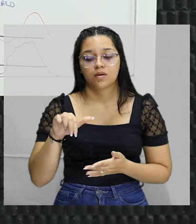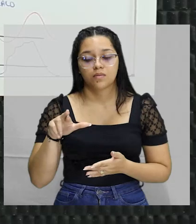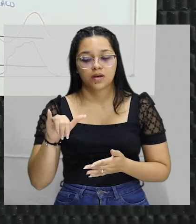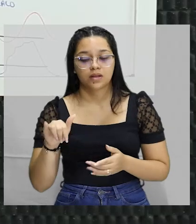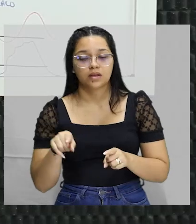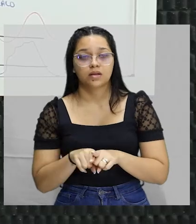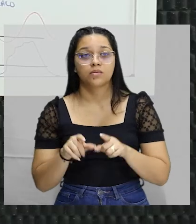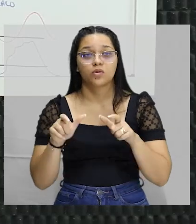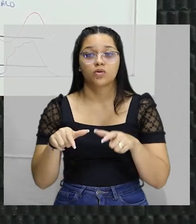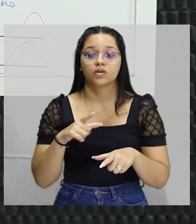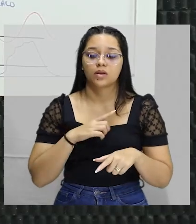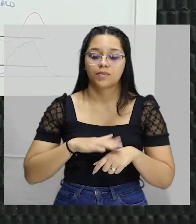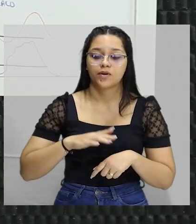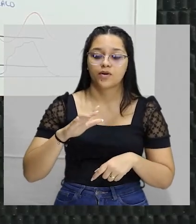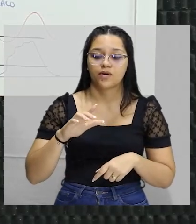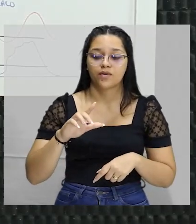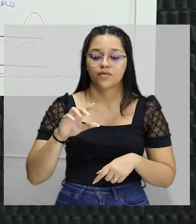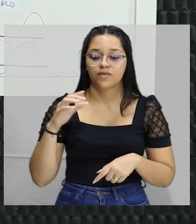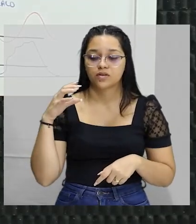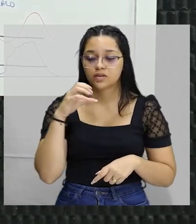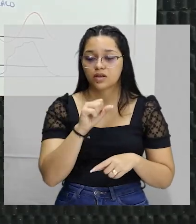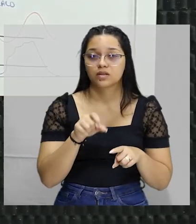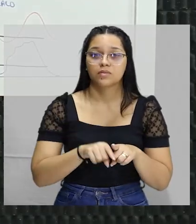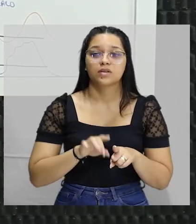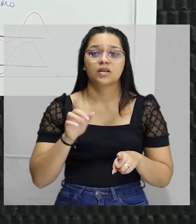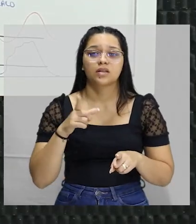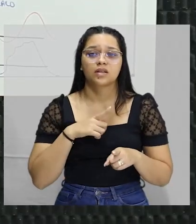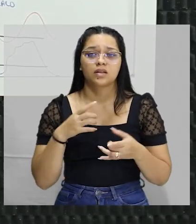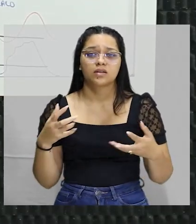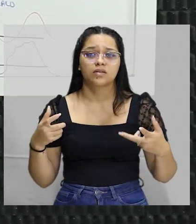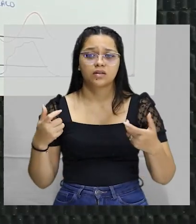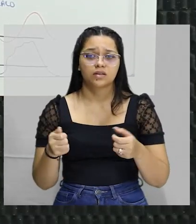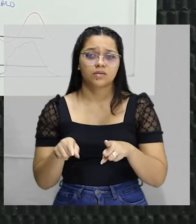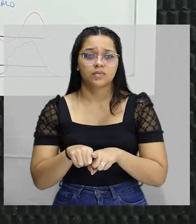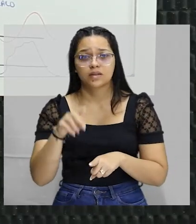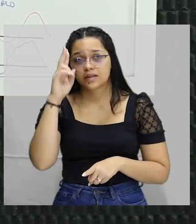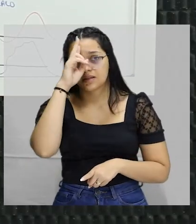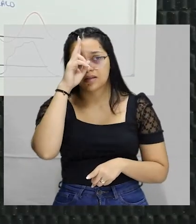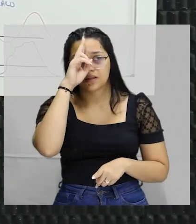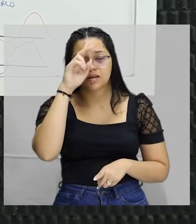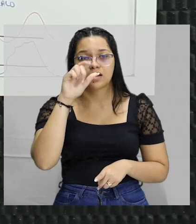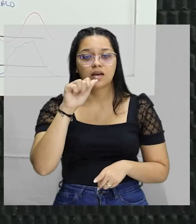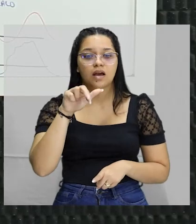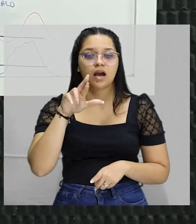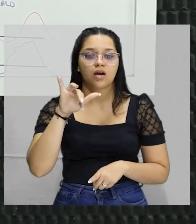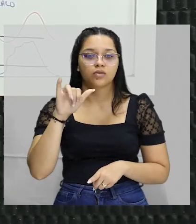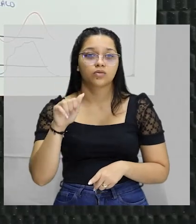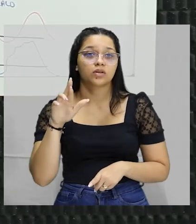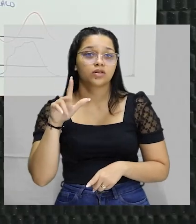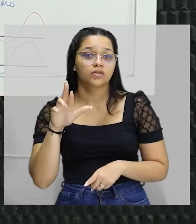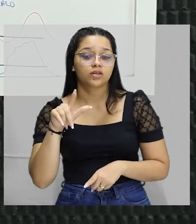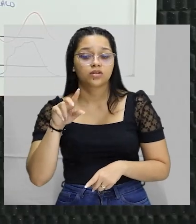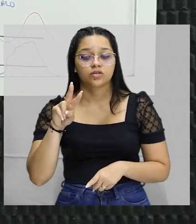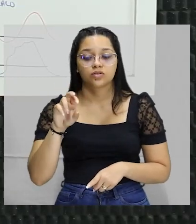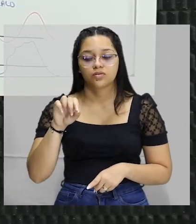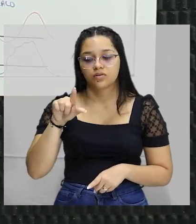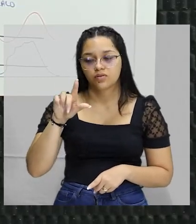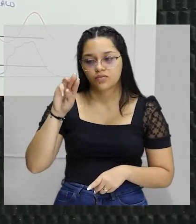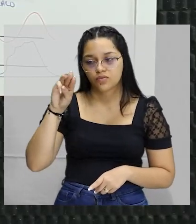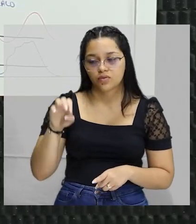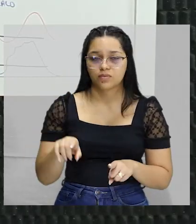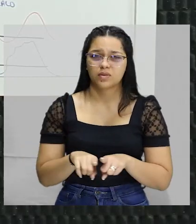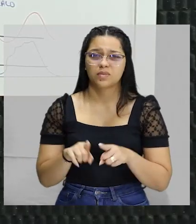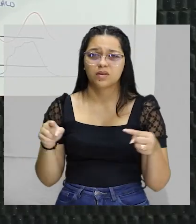Vimos aonde é maior a velocidade, onde é menor. Falamos sobre as qualidades, lembrando que a altura é diferente de volume, tá certo? A altura tem a